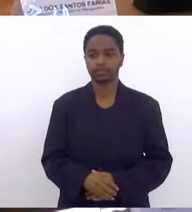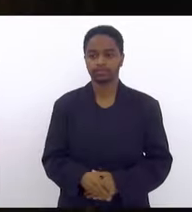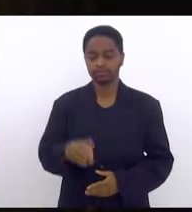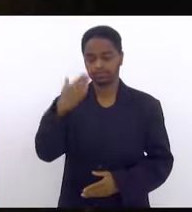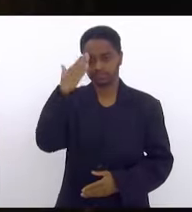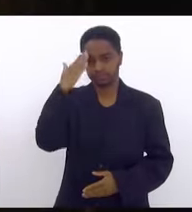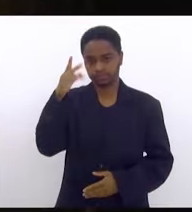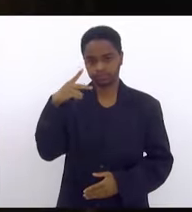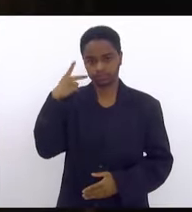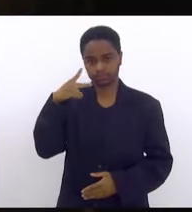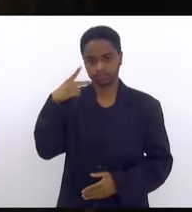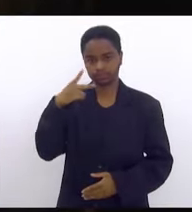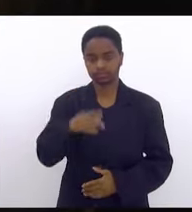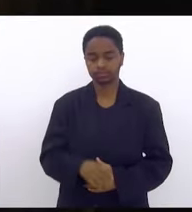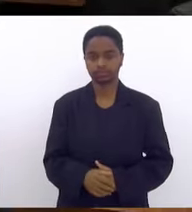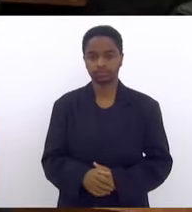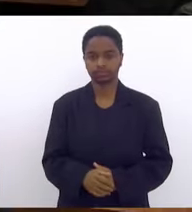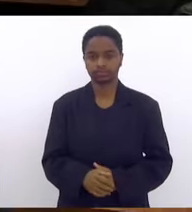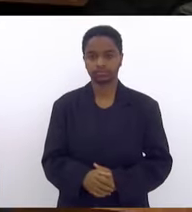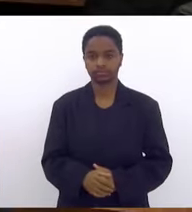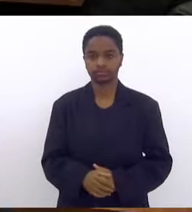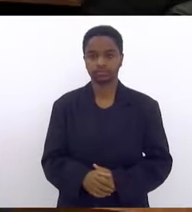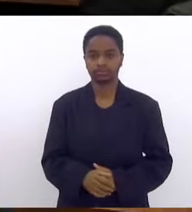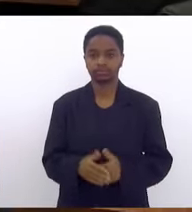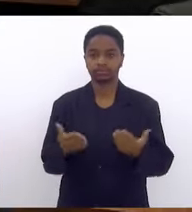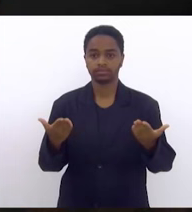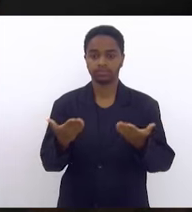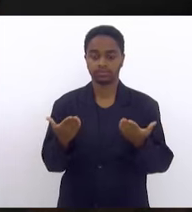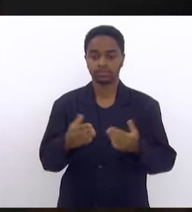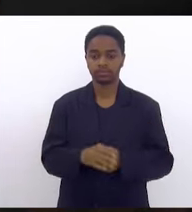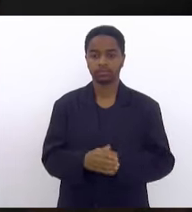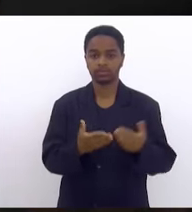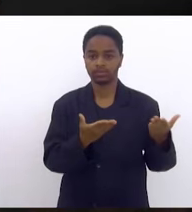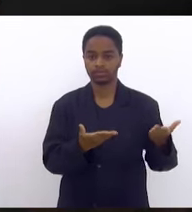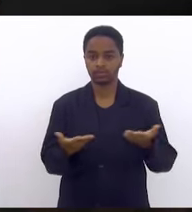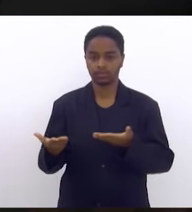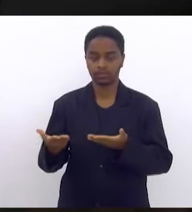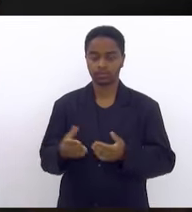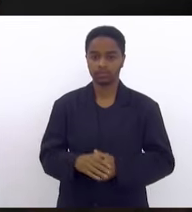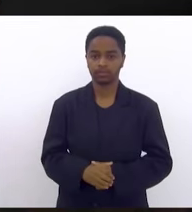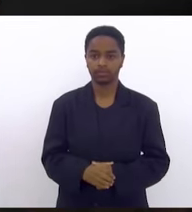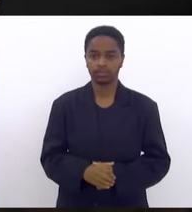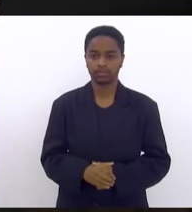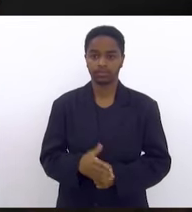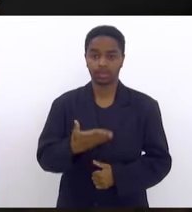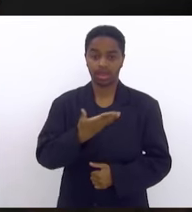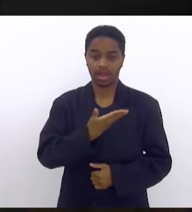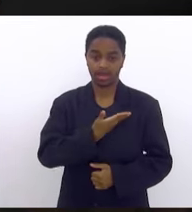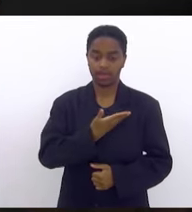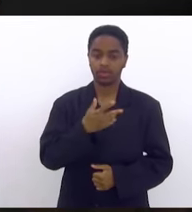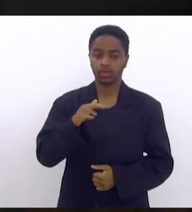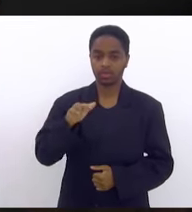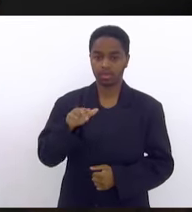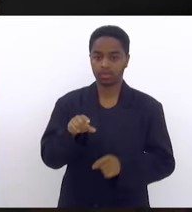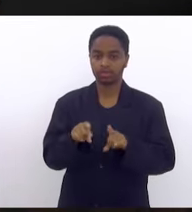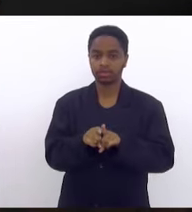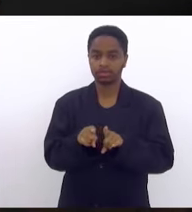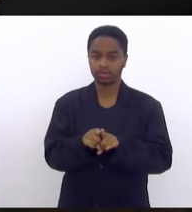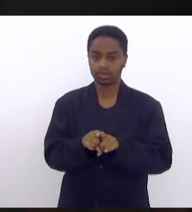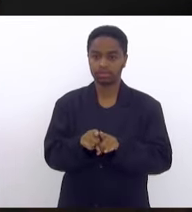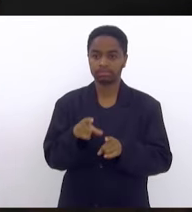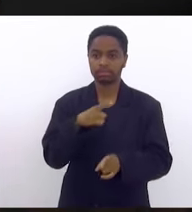Obrigado, vereador Dr. Davi. O próximo será um amigo e irmão também, que eu